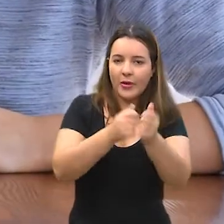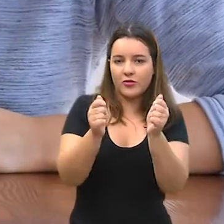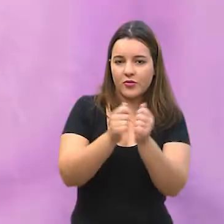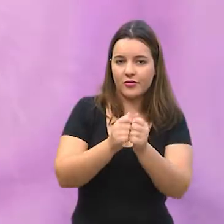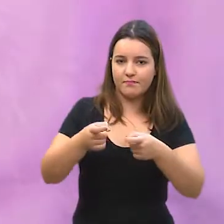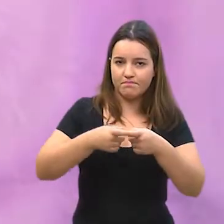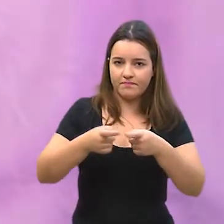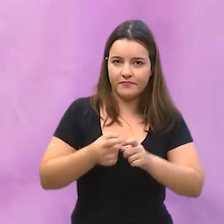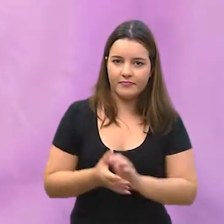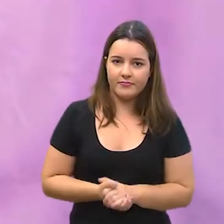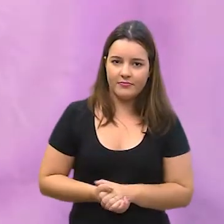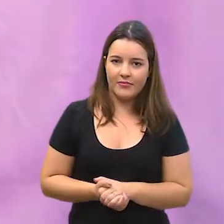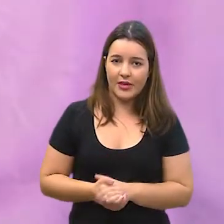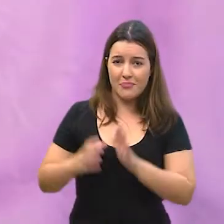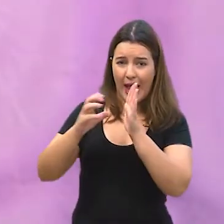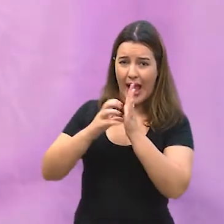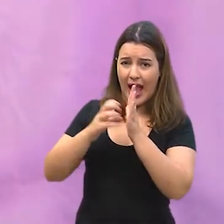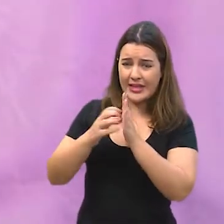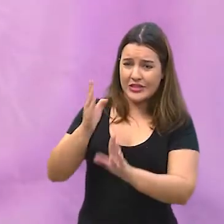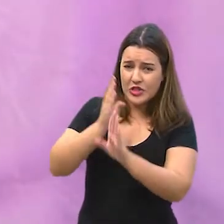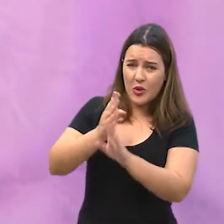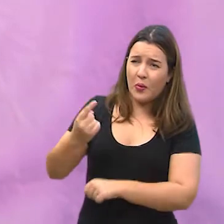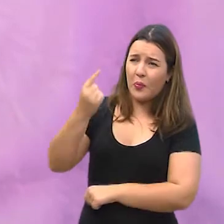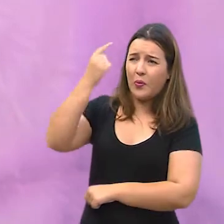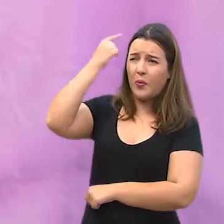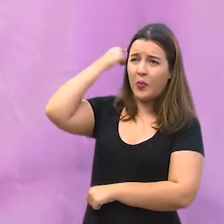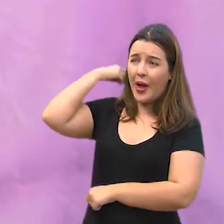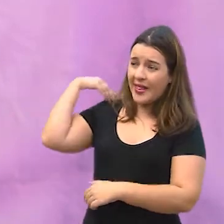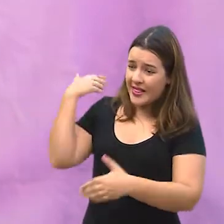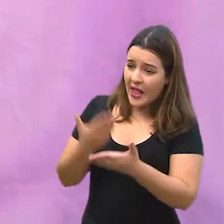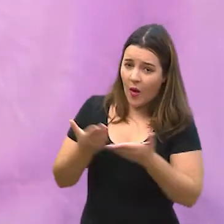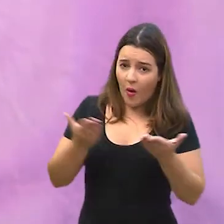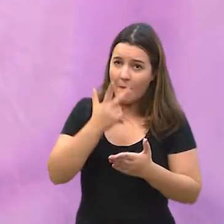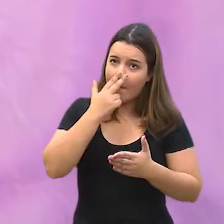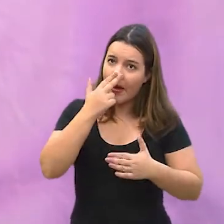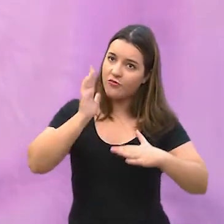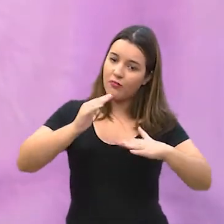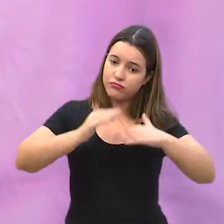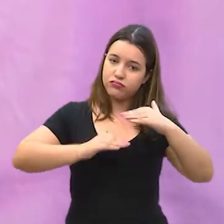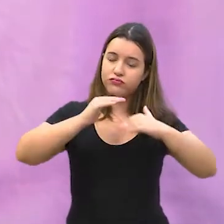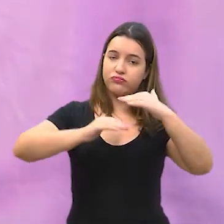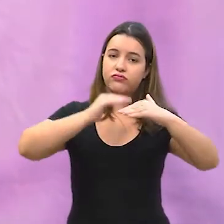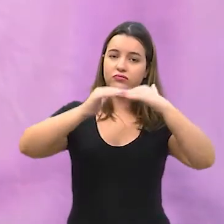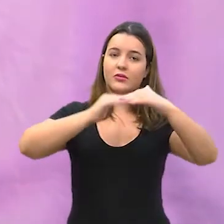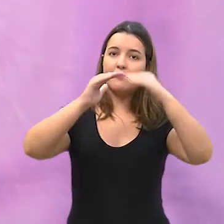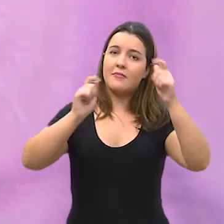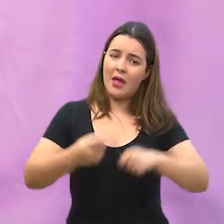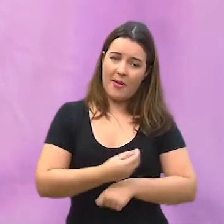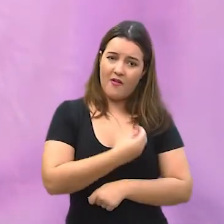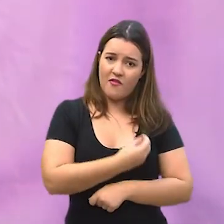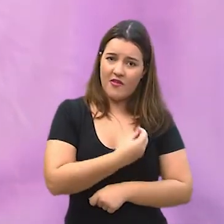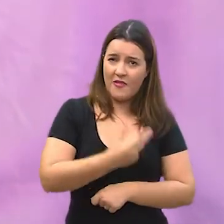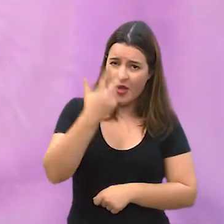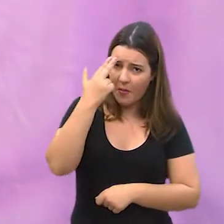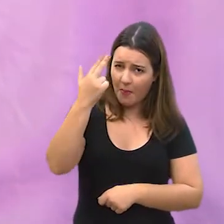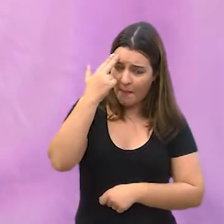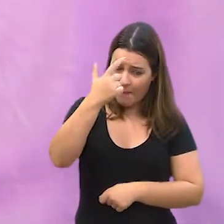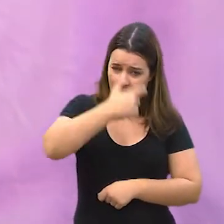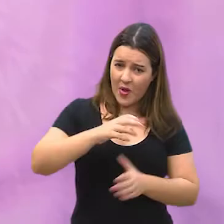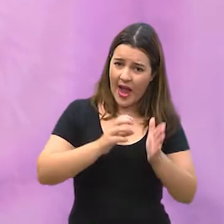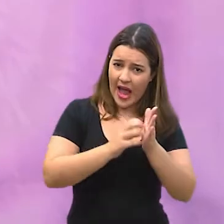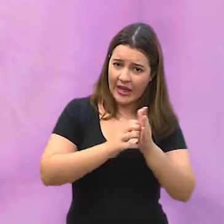muito precoce, o vírus ainda não conseguiu se estabelecer no organismo. E aí, tendo já o remédio para combater o vírus, a gente consegue evitar